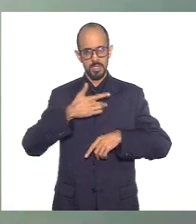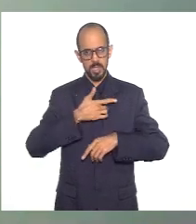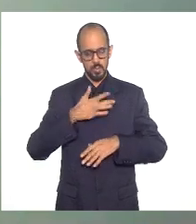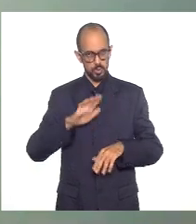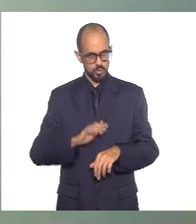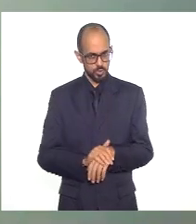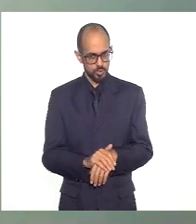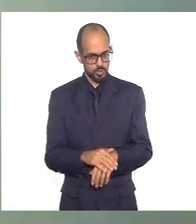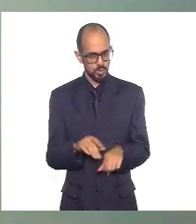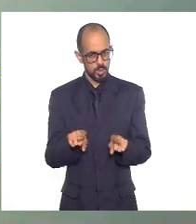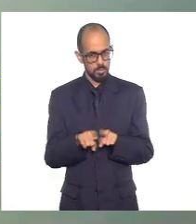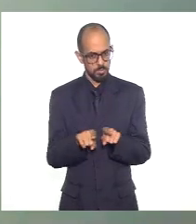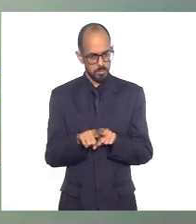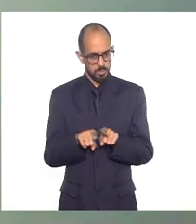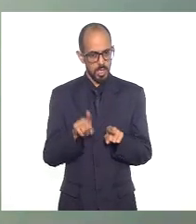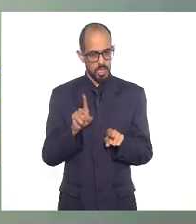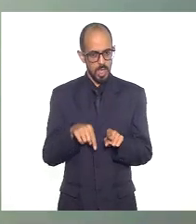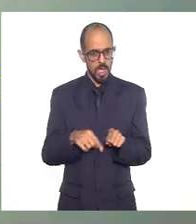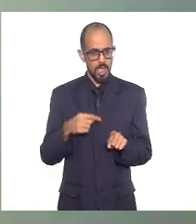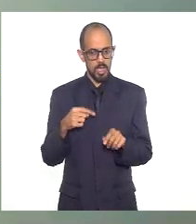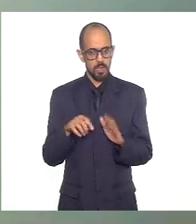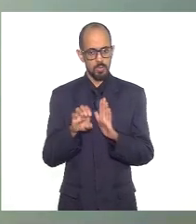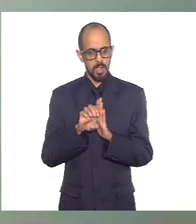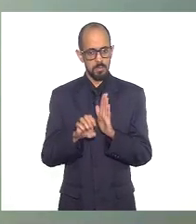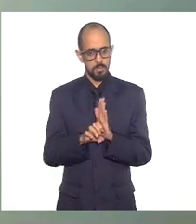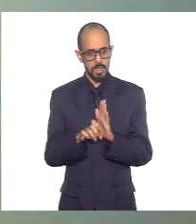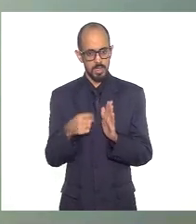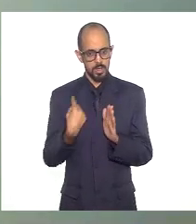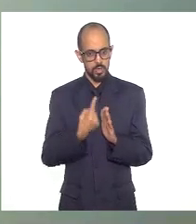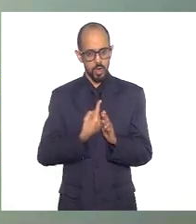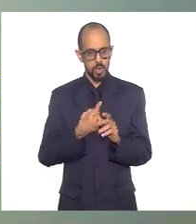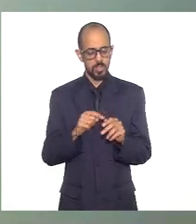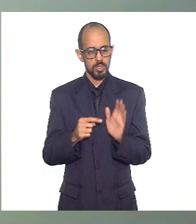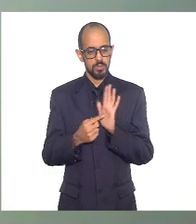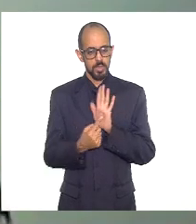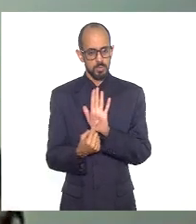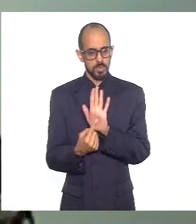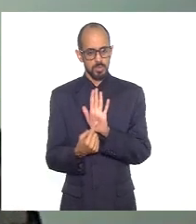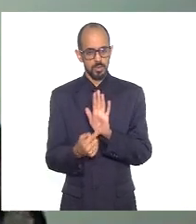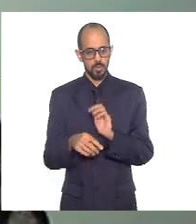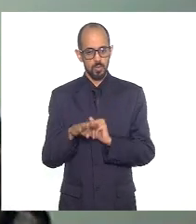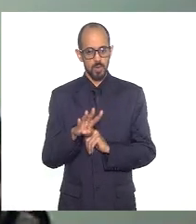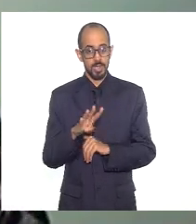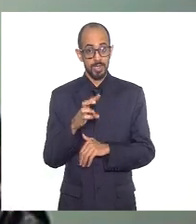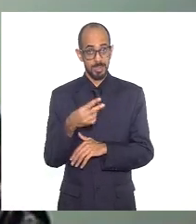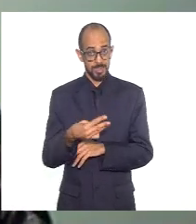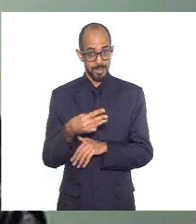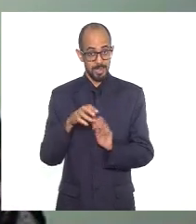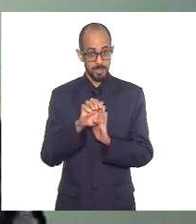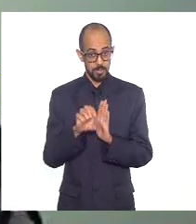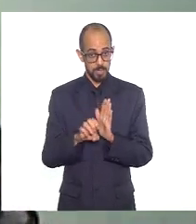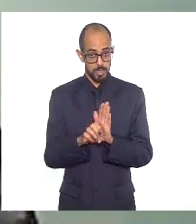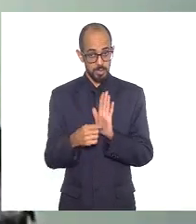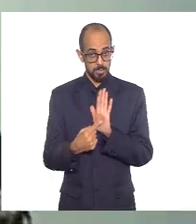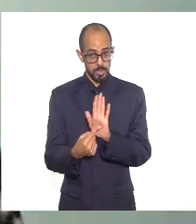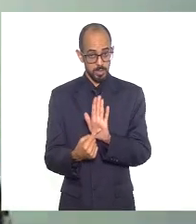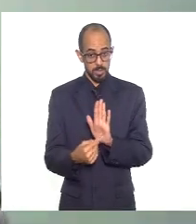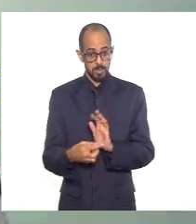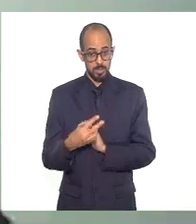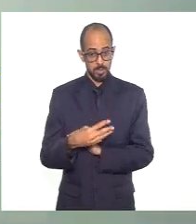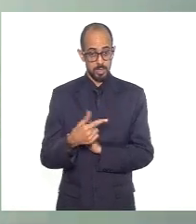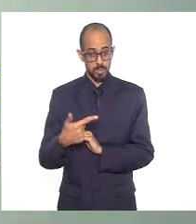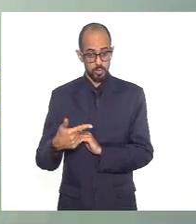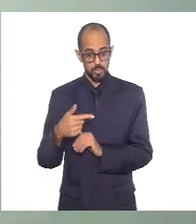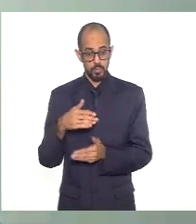foi também uma das nossas emendas, dizendo que apresentei ao todo 43 emendas, 32 emendas